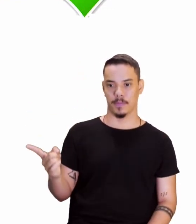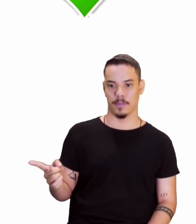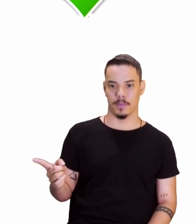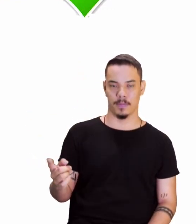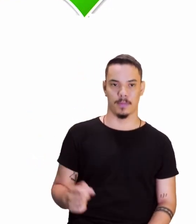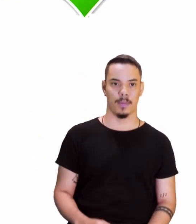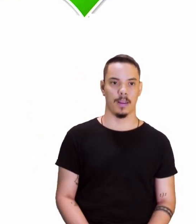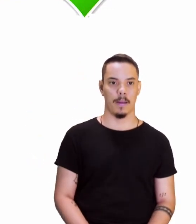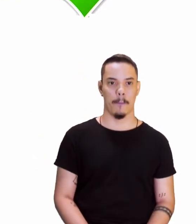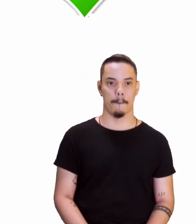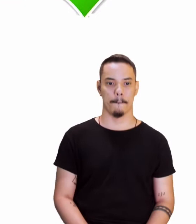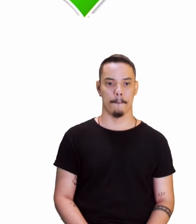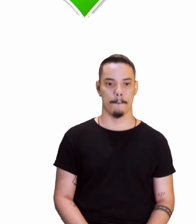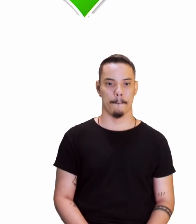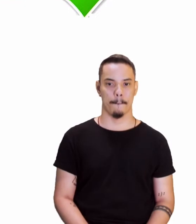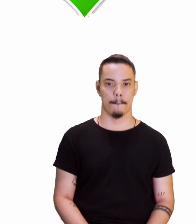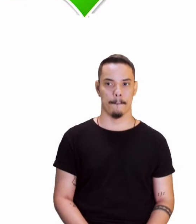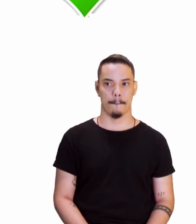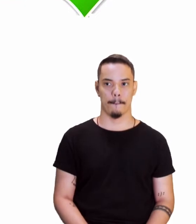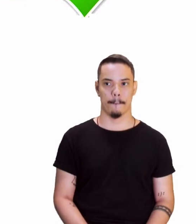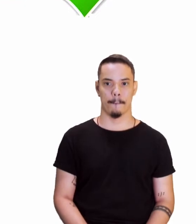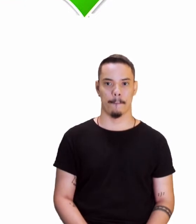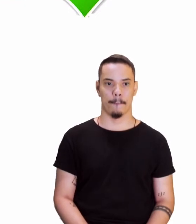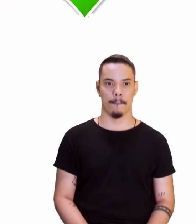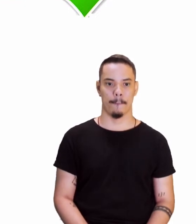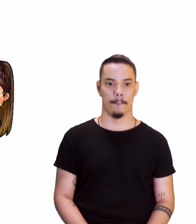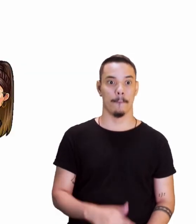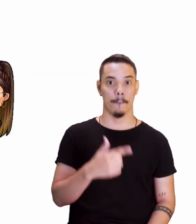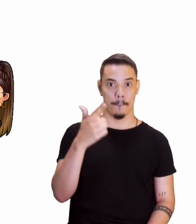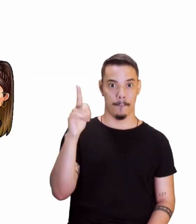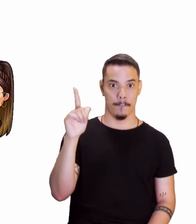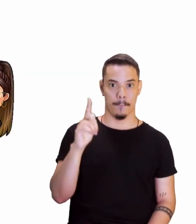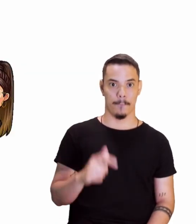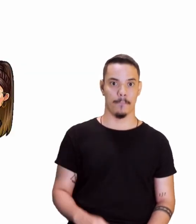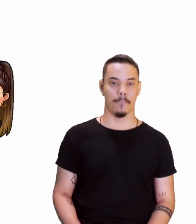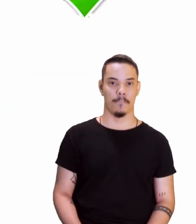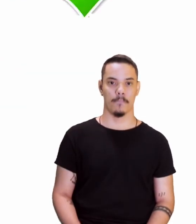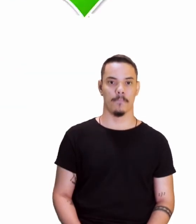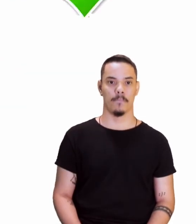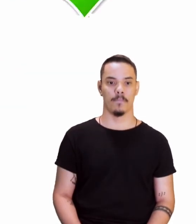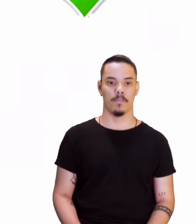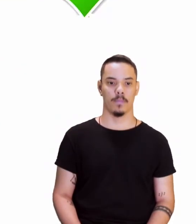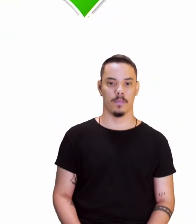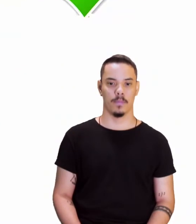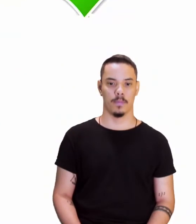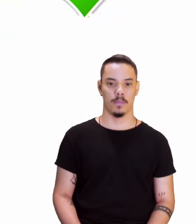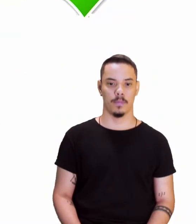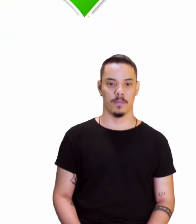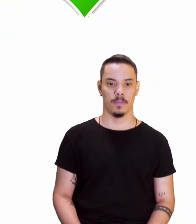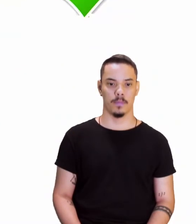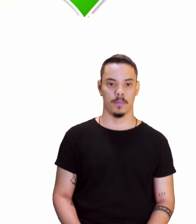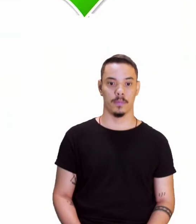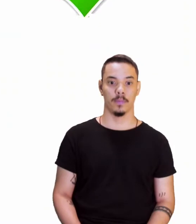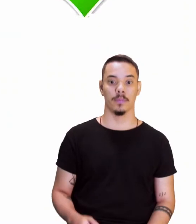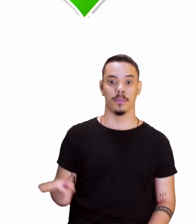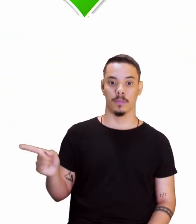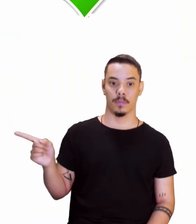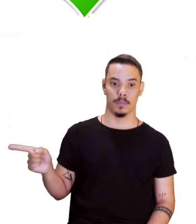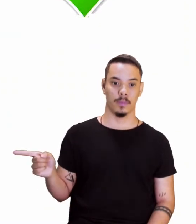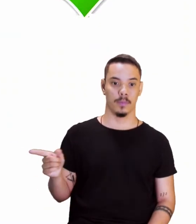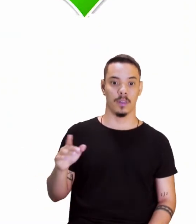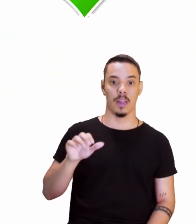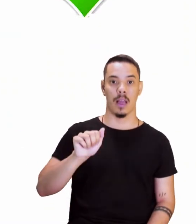transitivo direto. E o outro? Opa, passei direto. Chamou